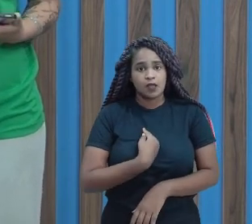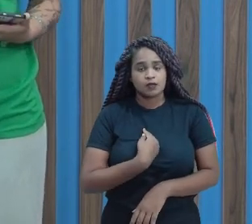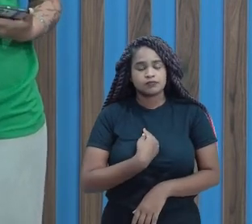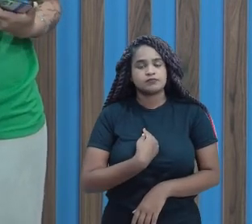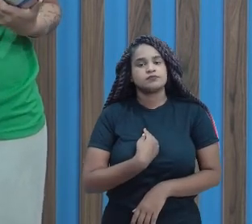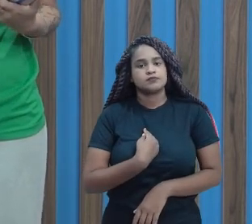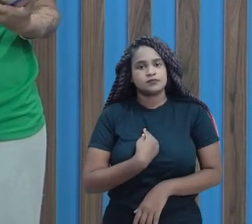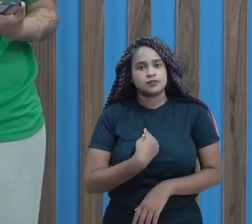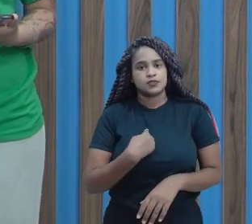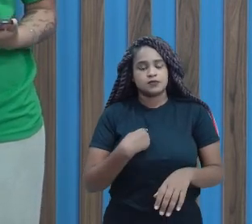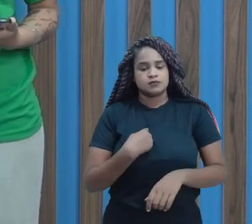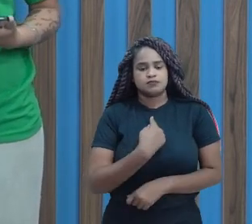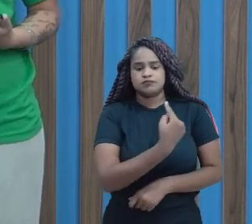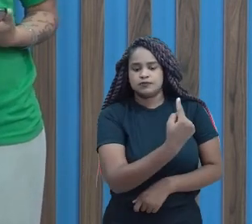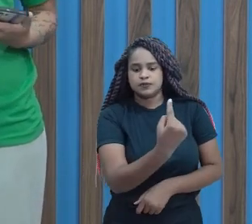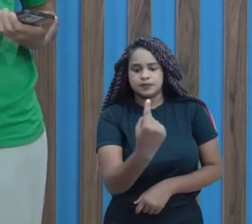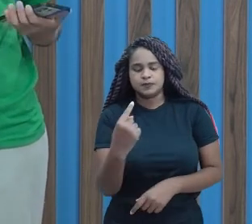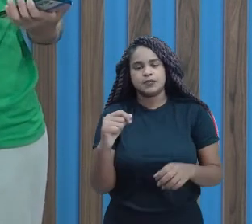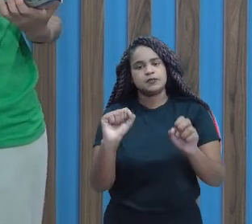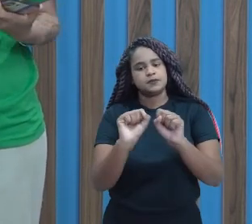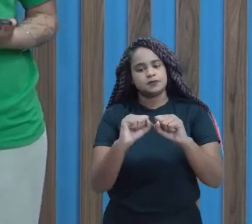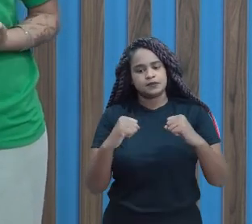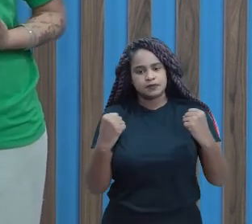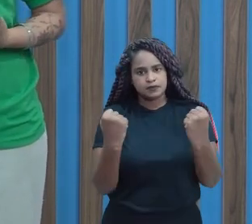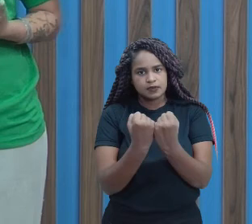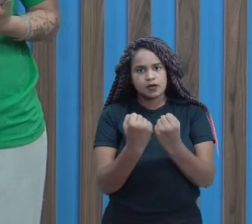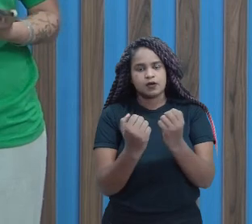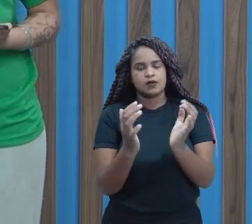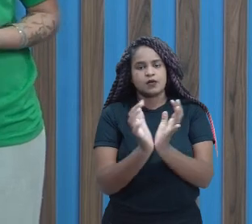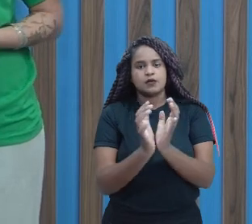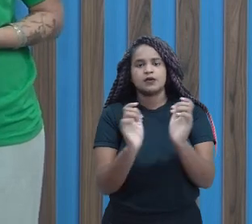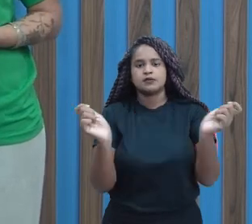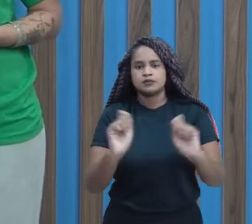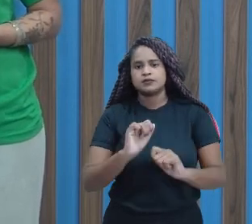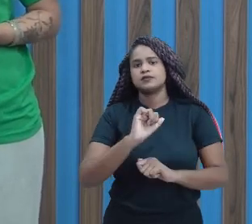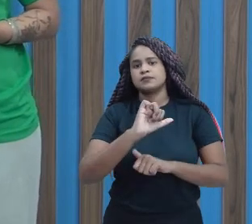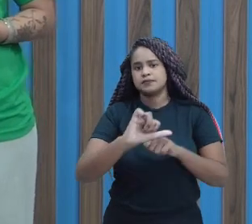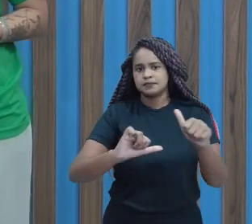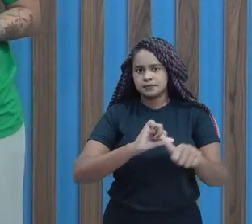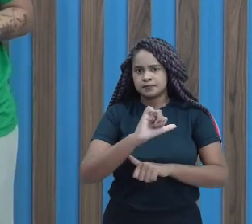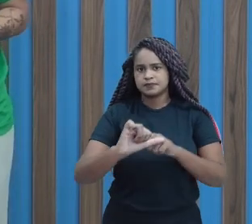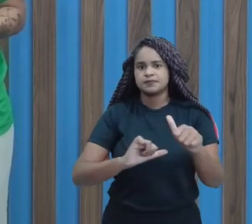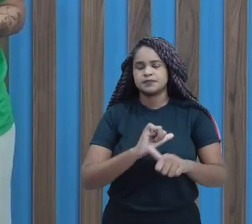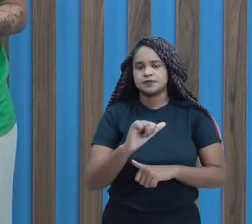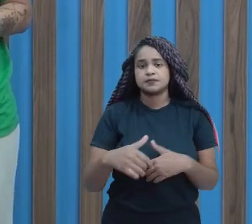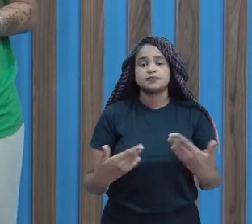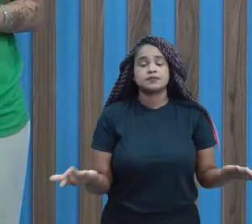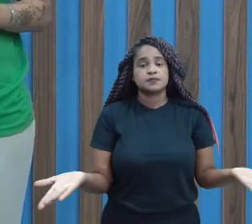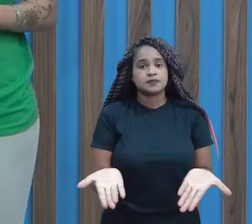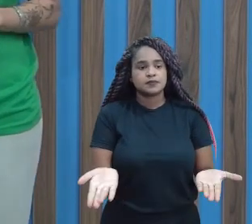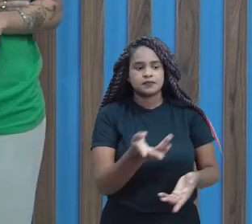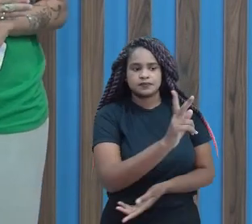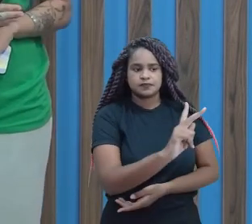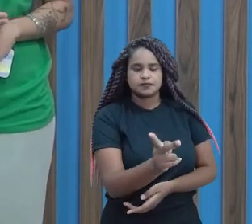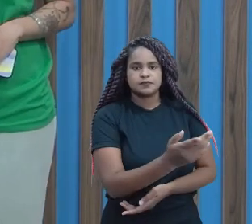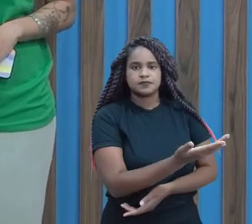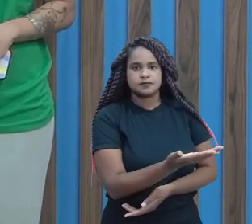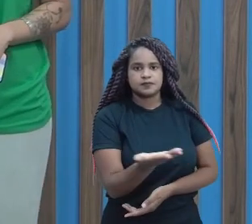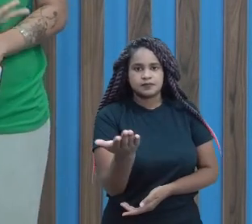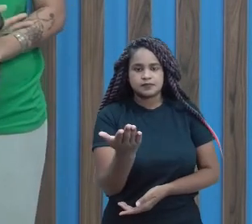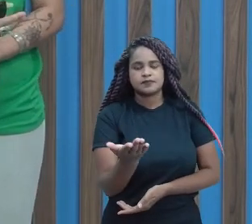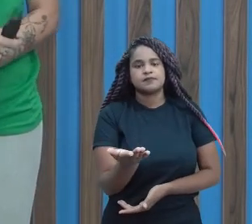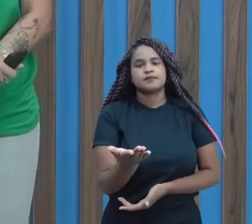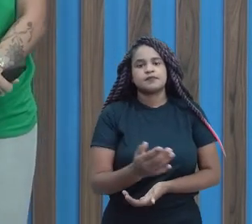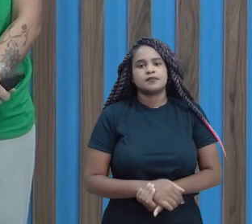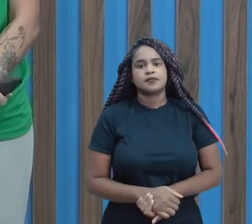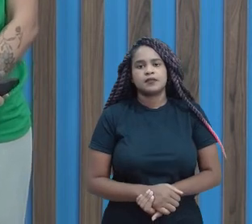civil, enquanto indivíduo, enquanto coletividade, mudar essa realidade. Eu vou passar agora a palavra para o professor Giorgio, para dar